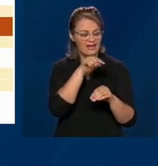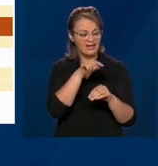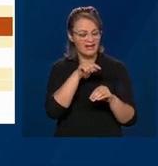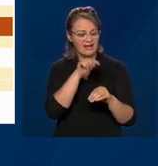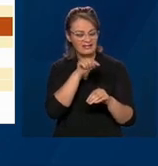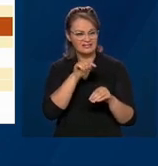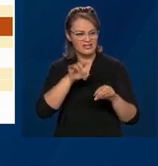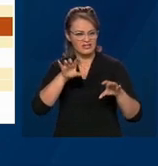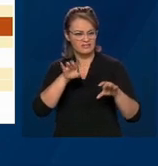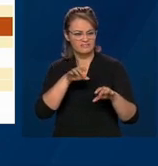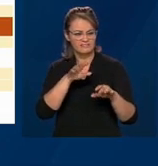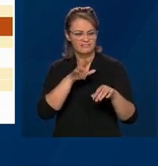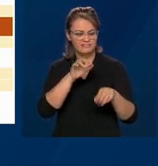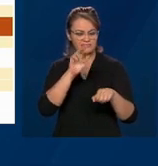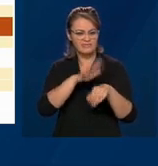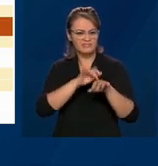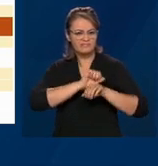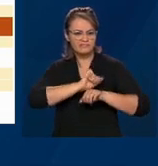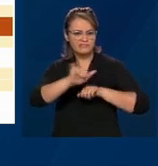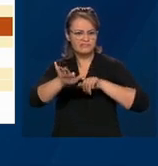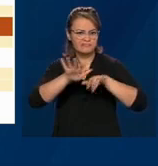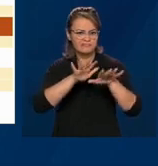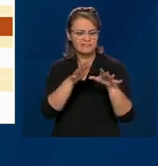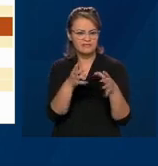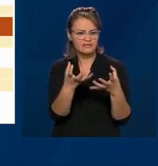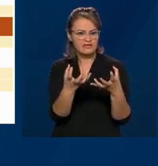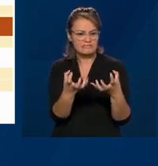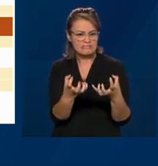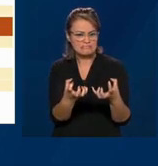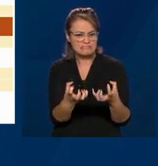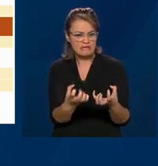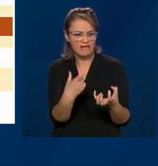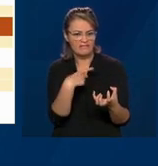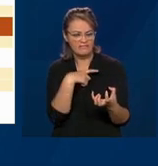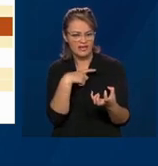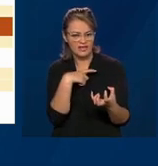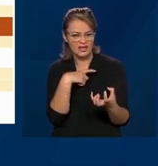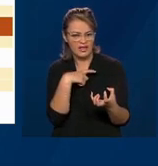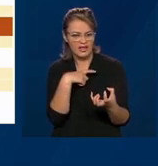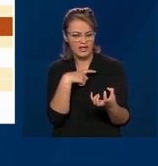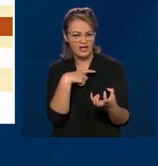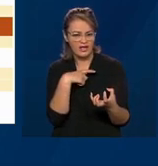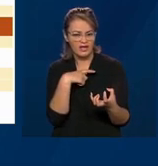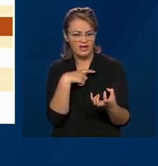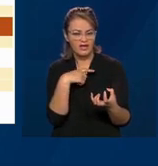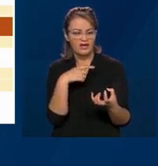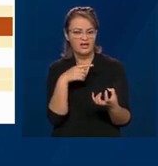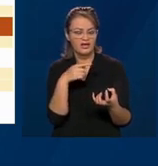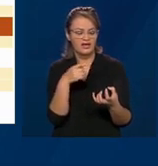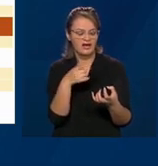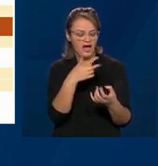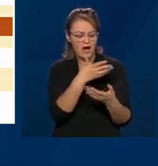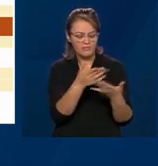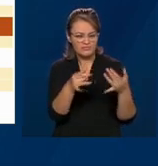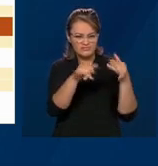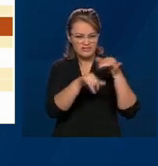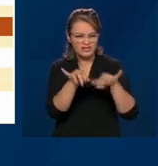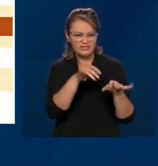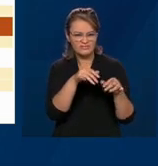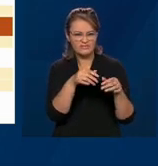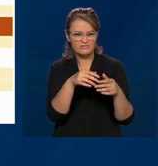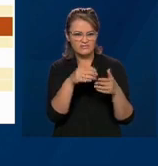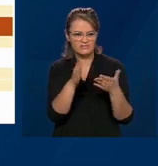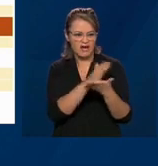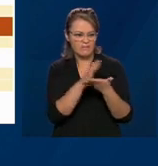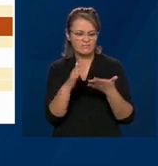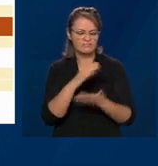contaminação, as possíveis fontes de degradação, possíveis substâncias ou partículas que